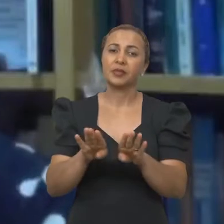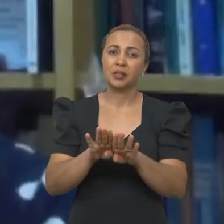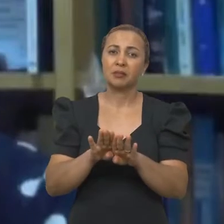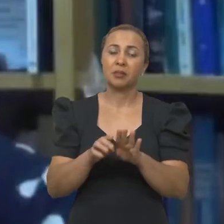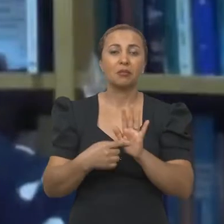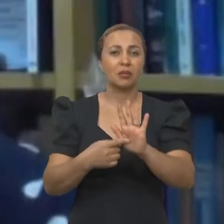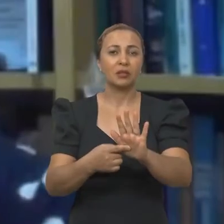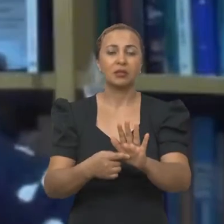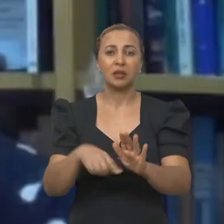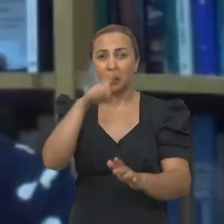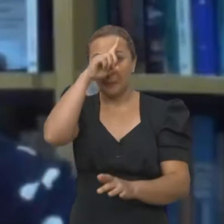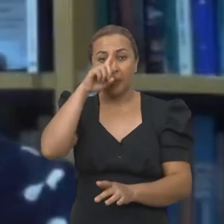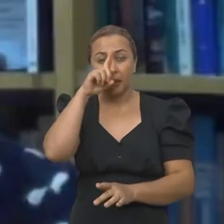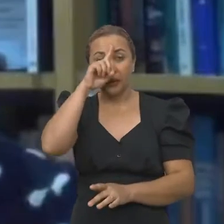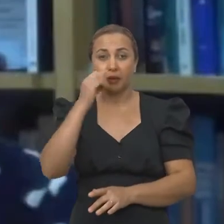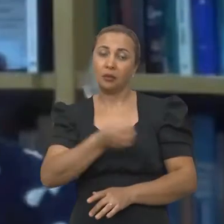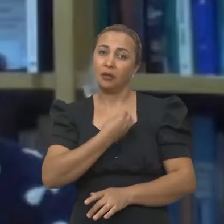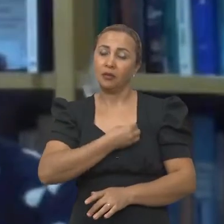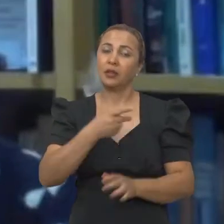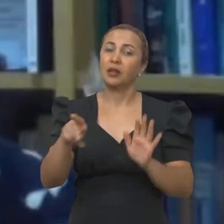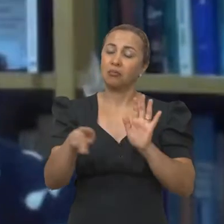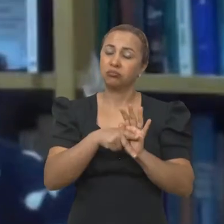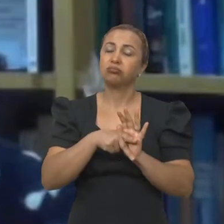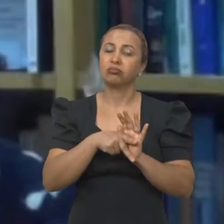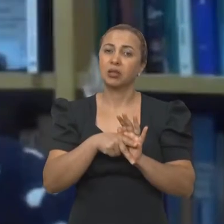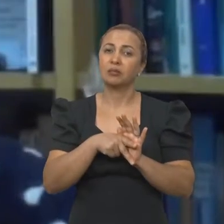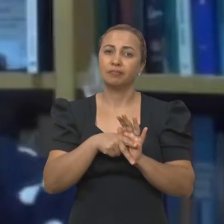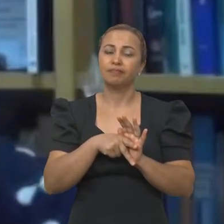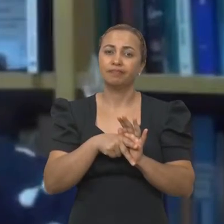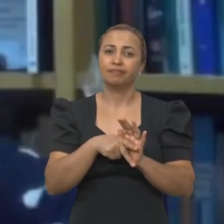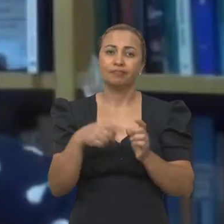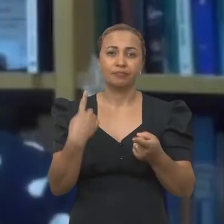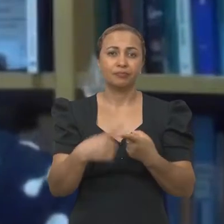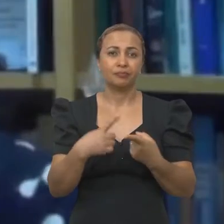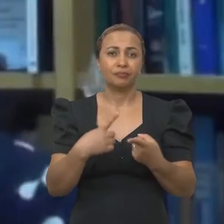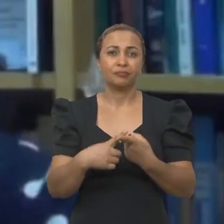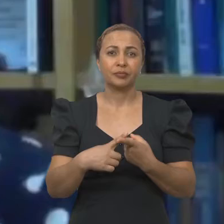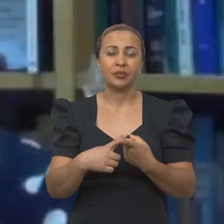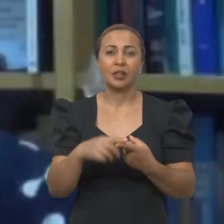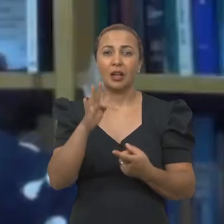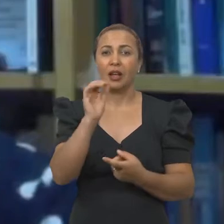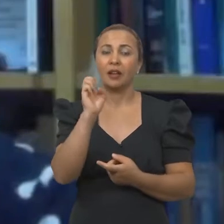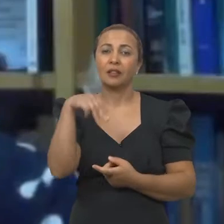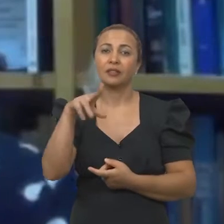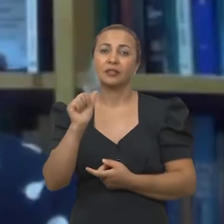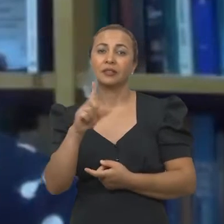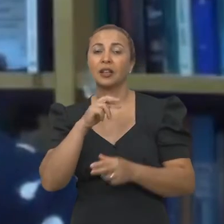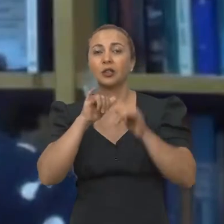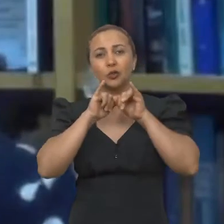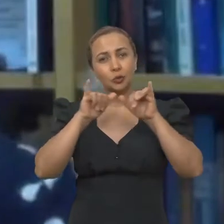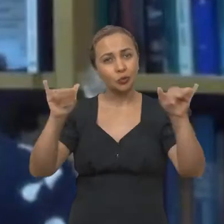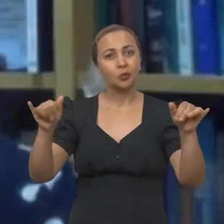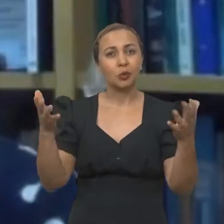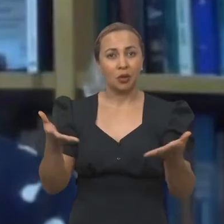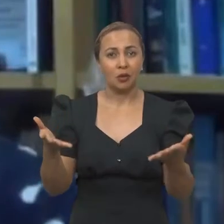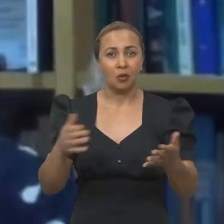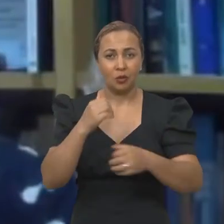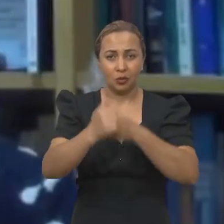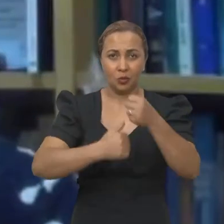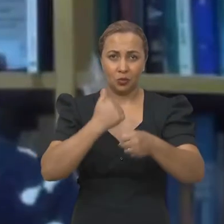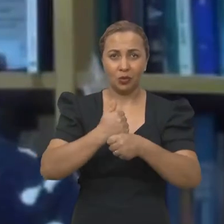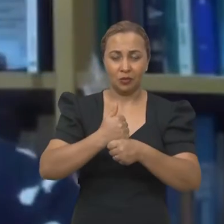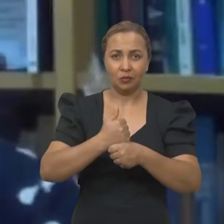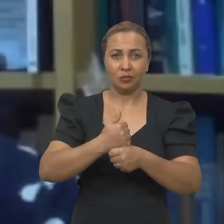mesmo colocando em risco a sua própria vida, muitas vezes. Tanto é que a FENAGE divulgou esse ano, agora